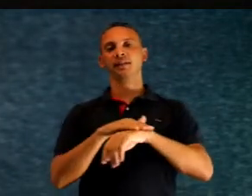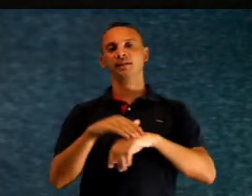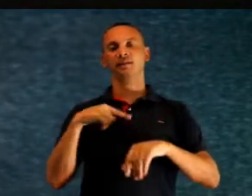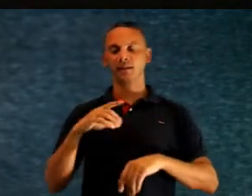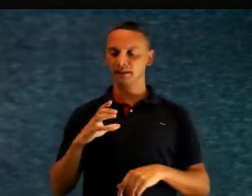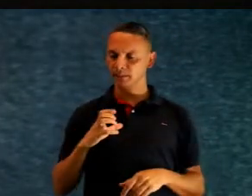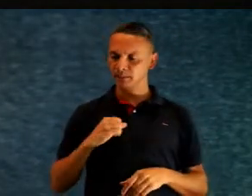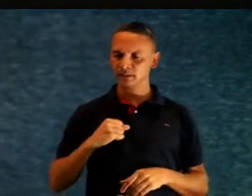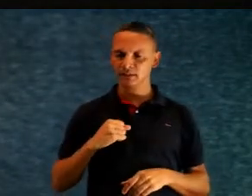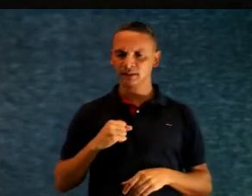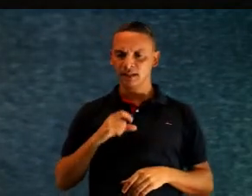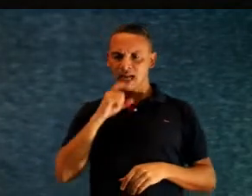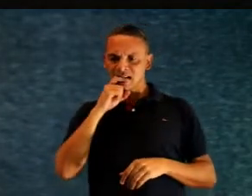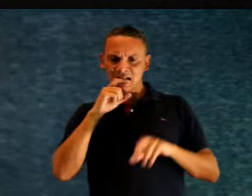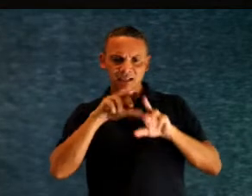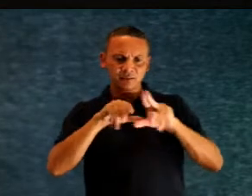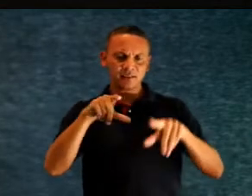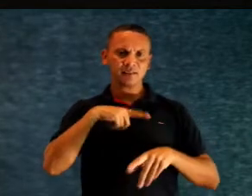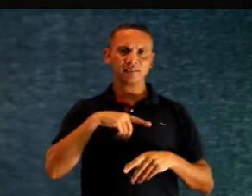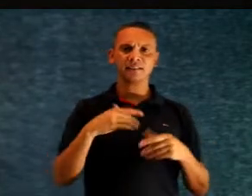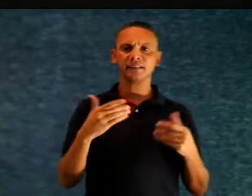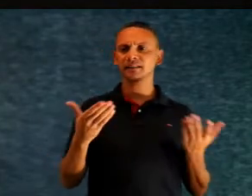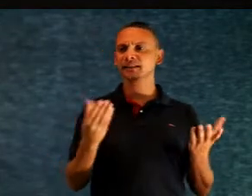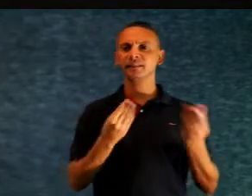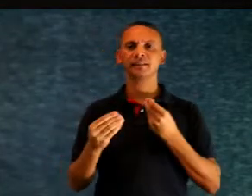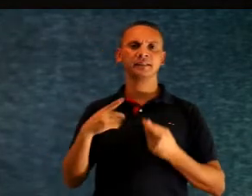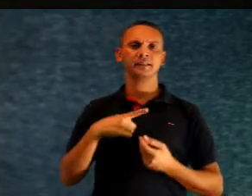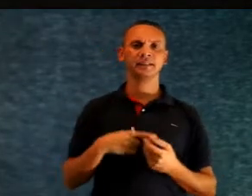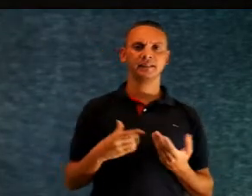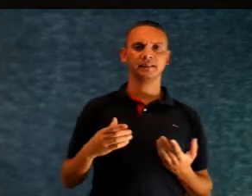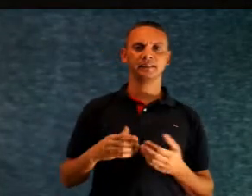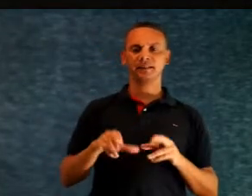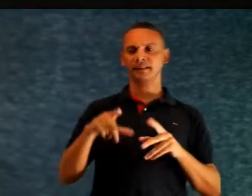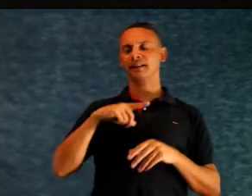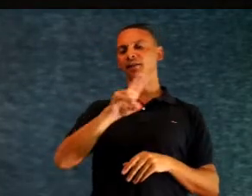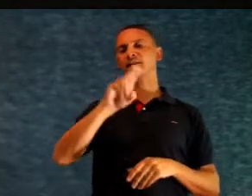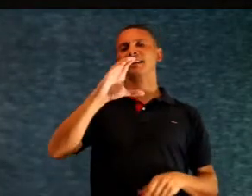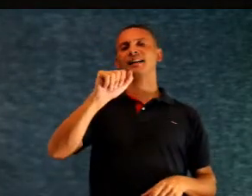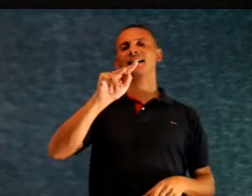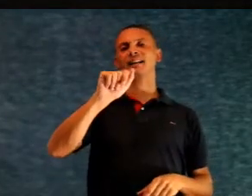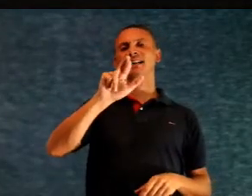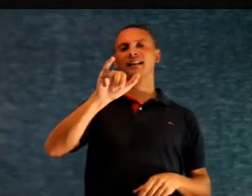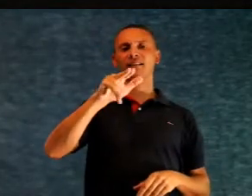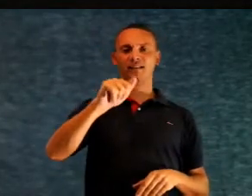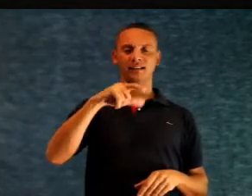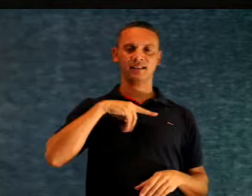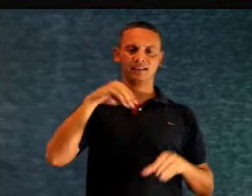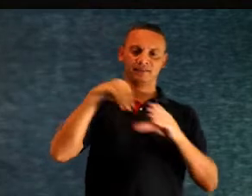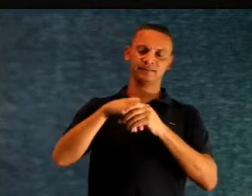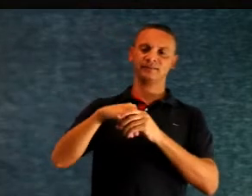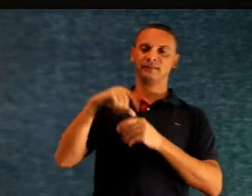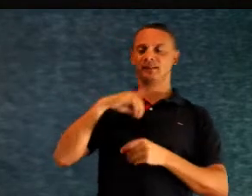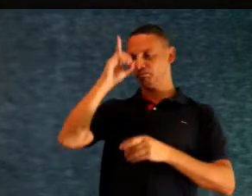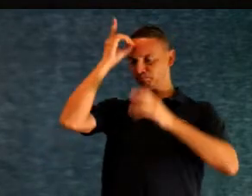papai lia em voz alta, eu deitada no sofá da sala, onde muitas vezes adormeci. As primeiras foram as